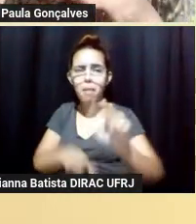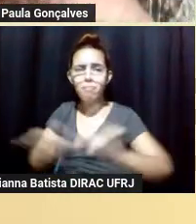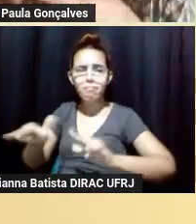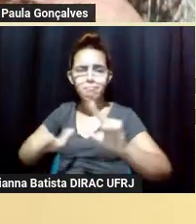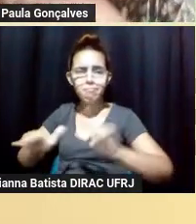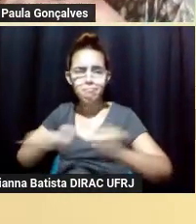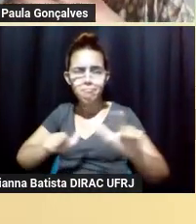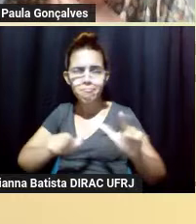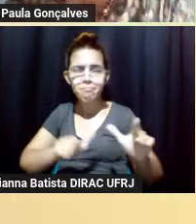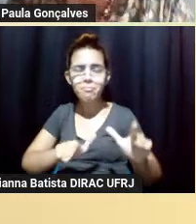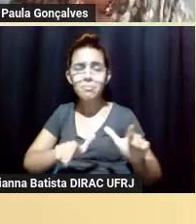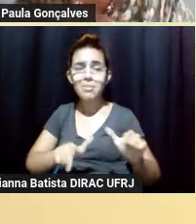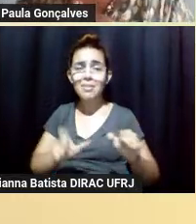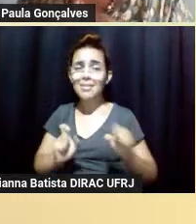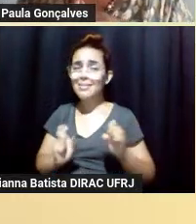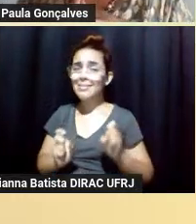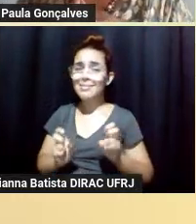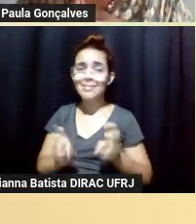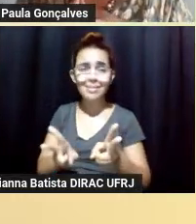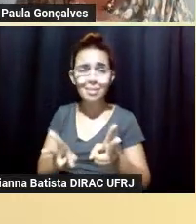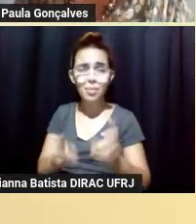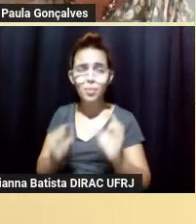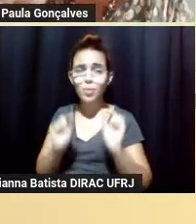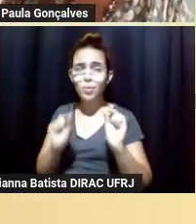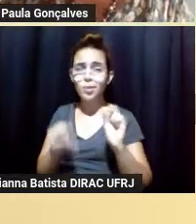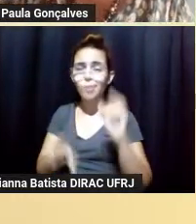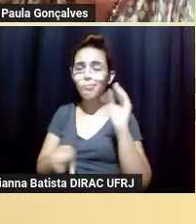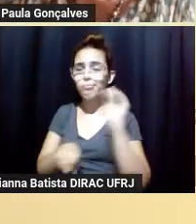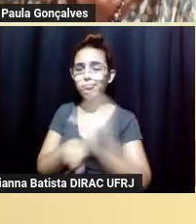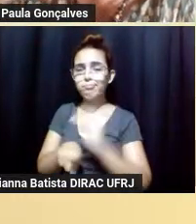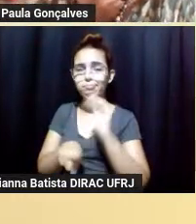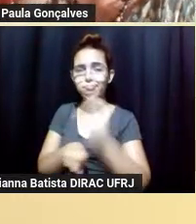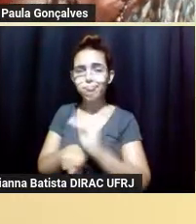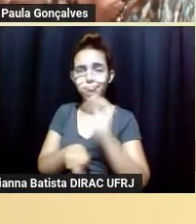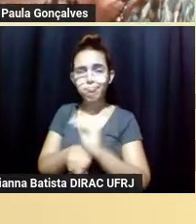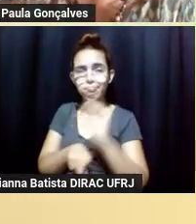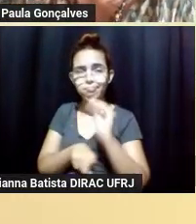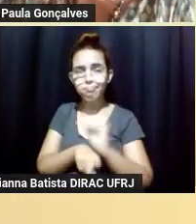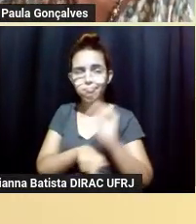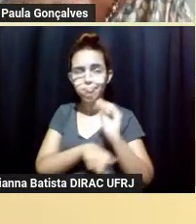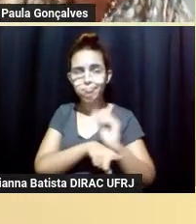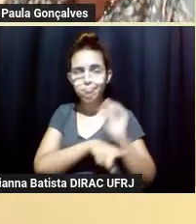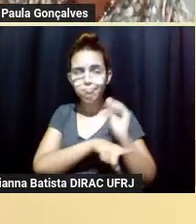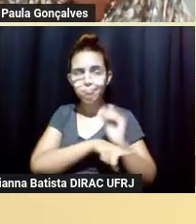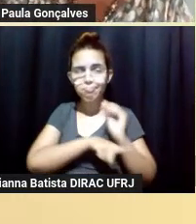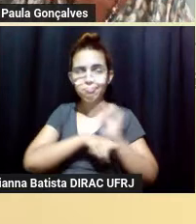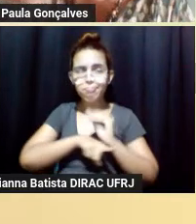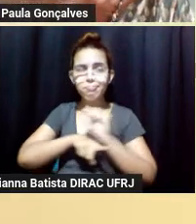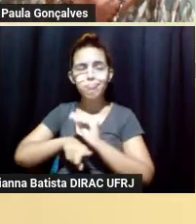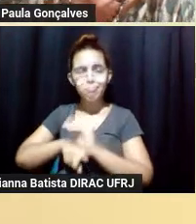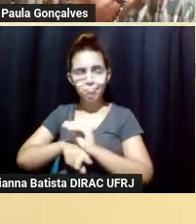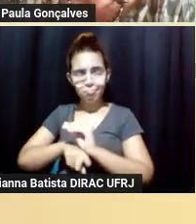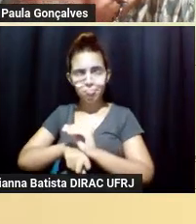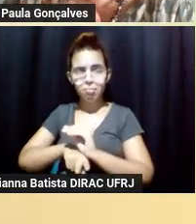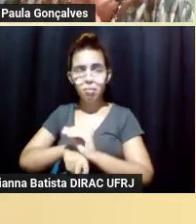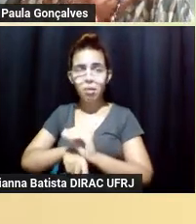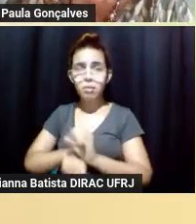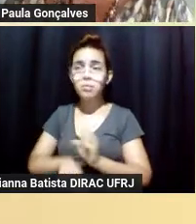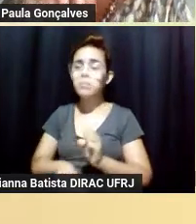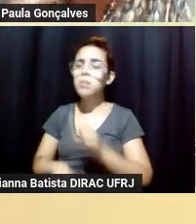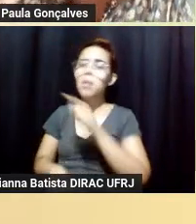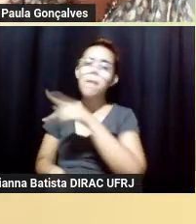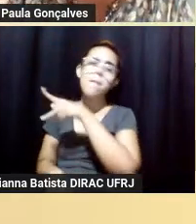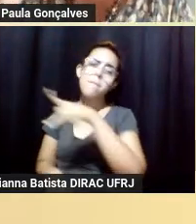maternagem, mesmo sendo na educação básica. É o professor do final do Fundamental 1, é o professor do início do Fundamental